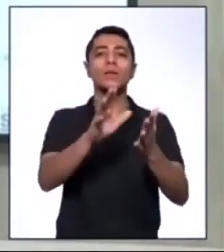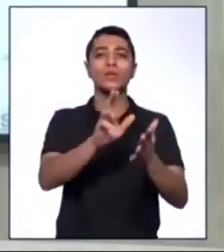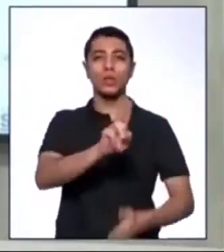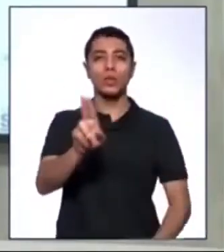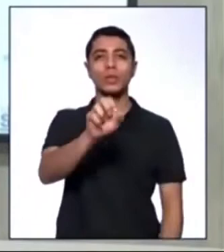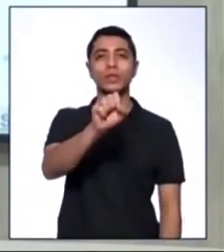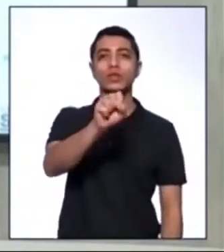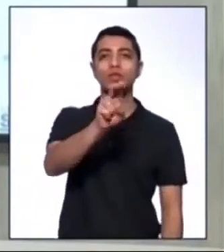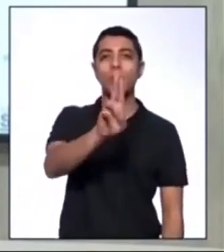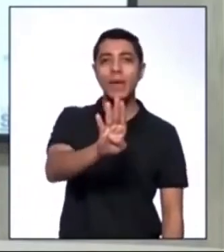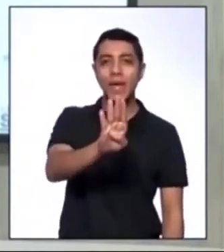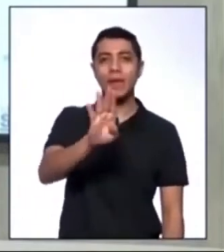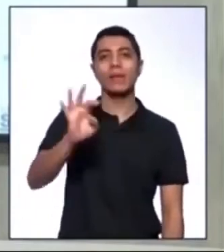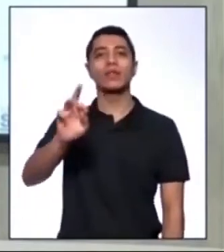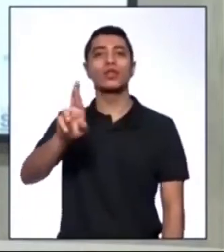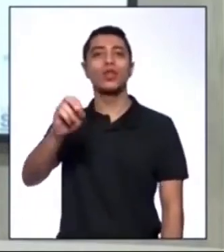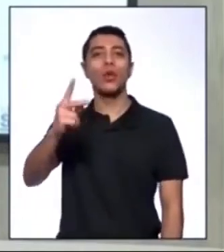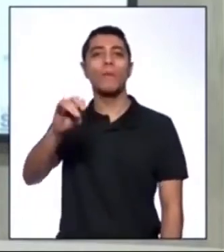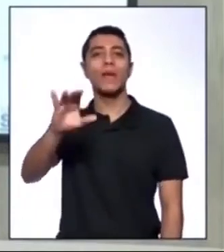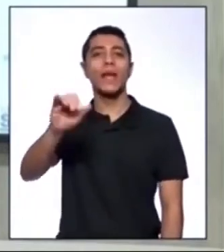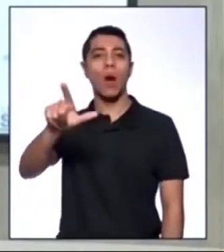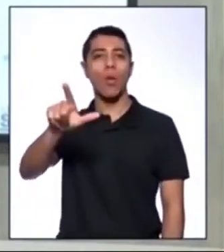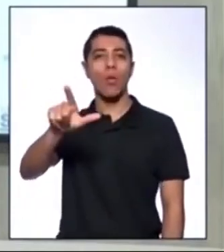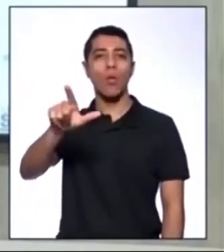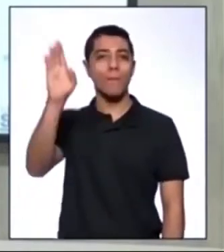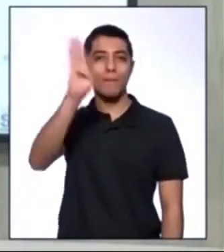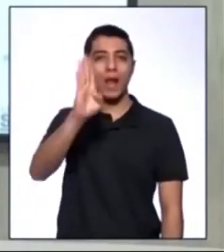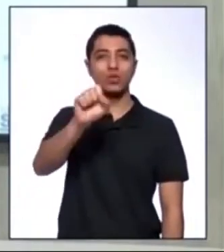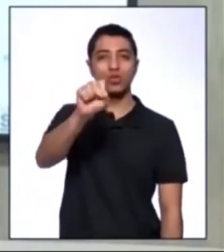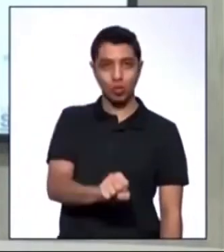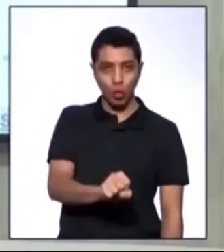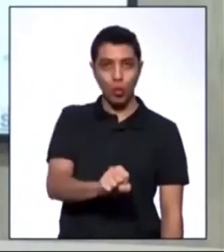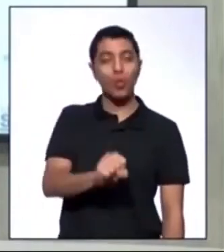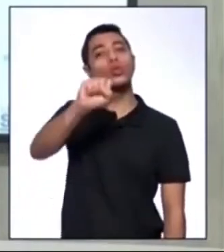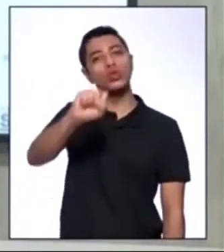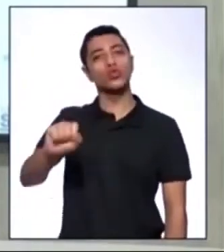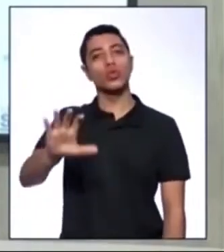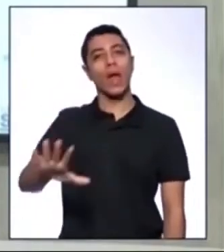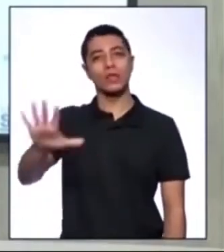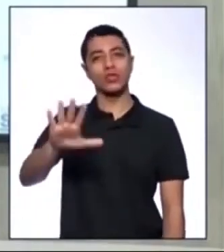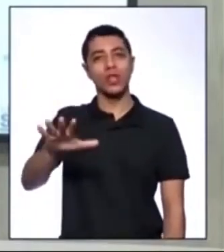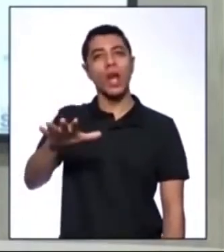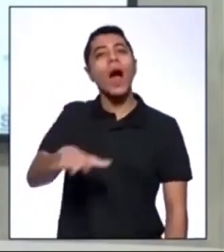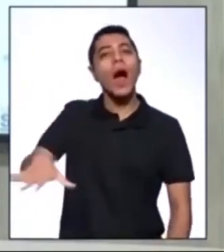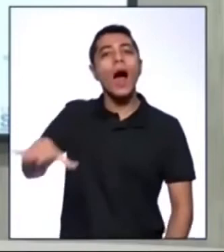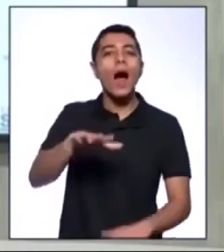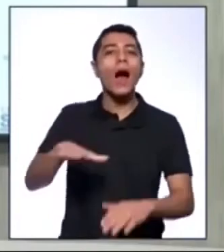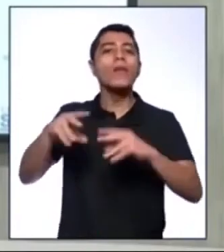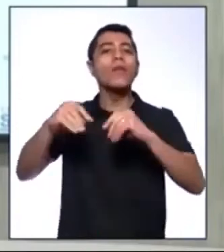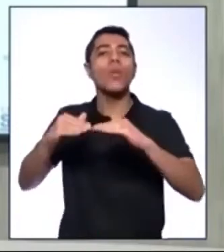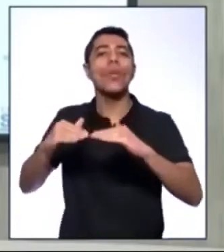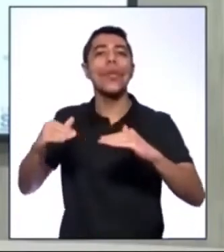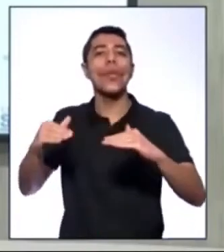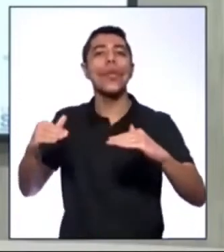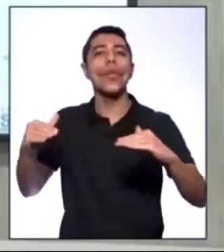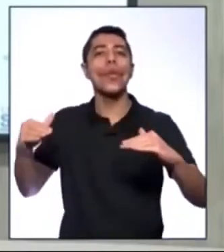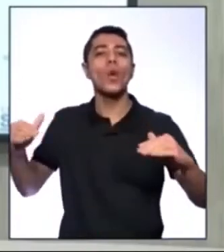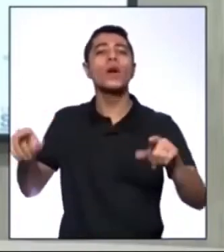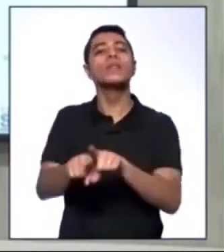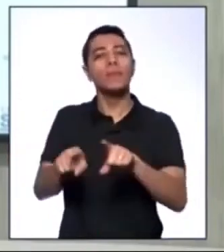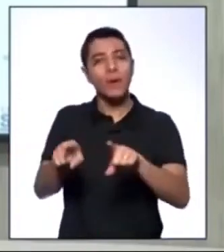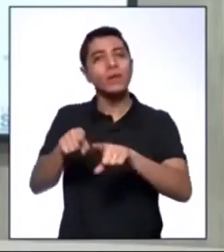Brasil, e na região sudeste, em áreas com planaltos e serras, nós temos uma variação do